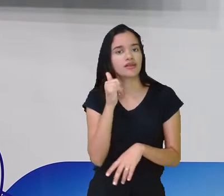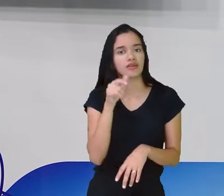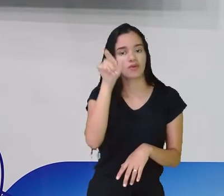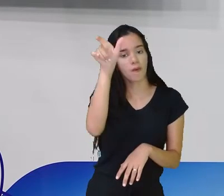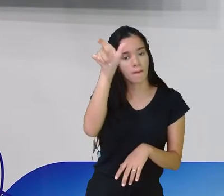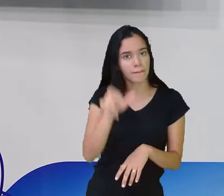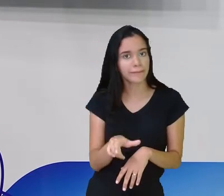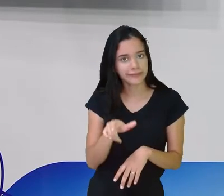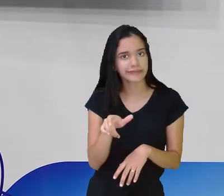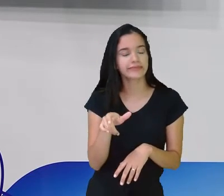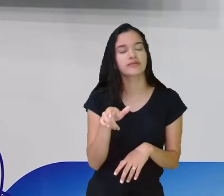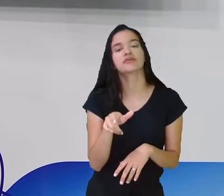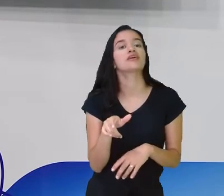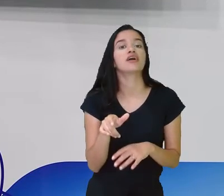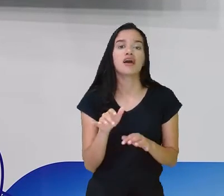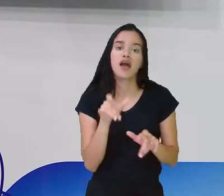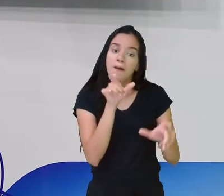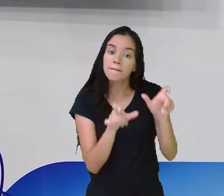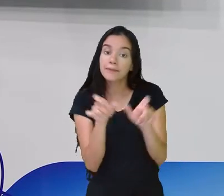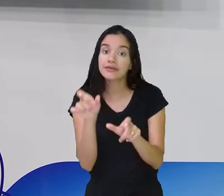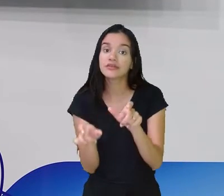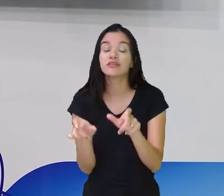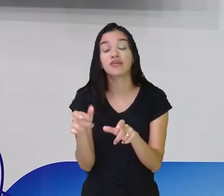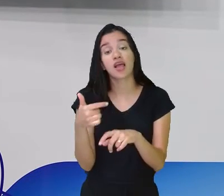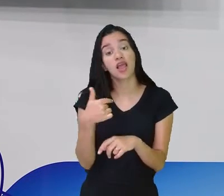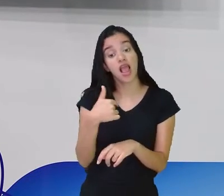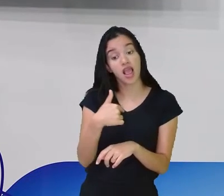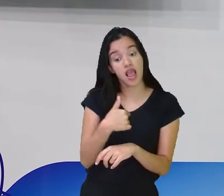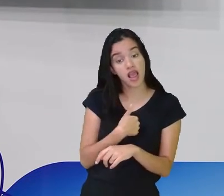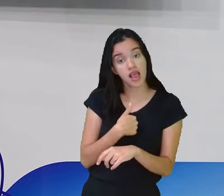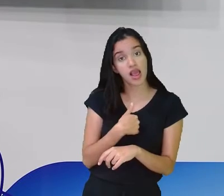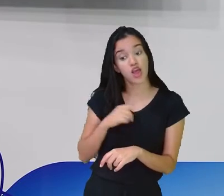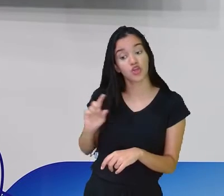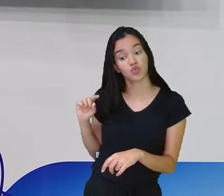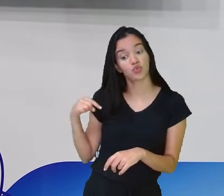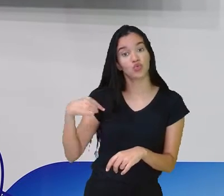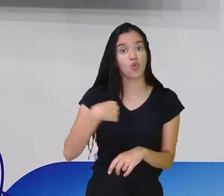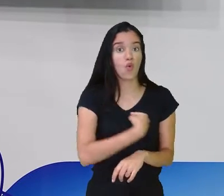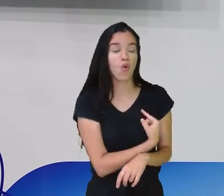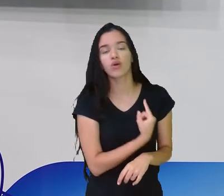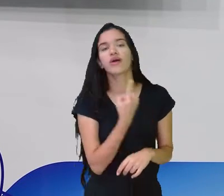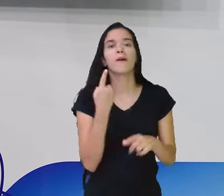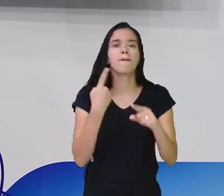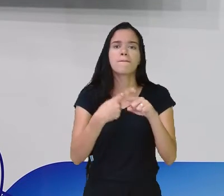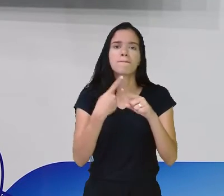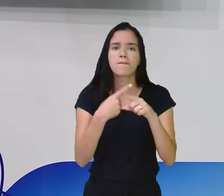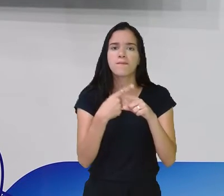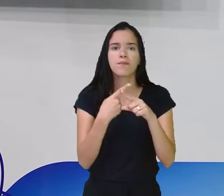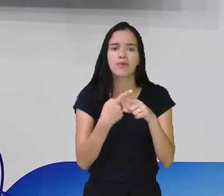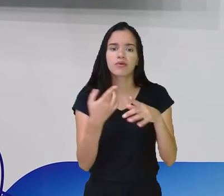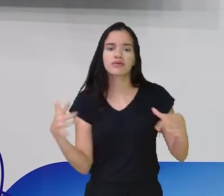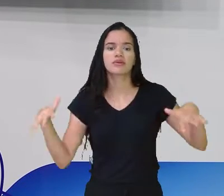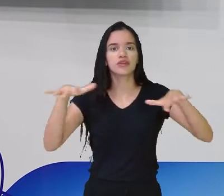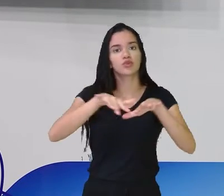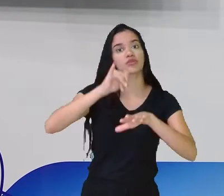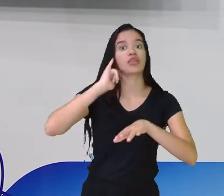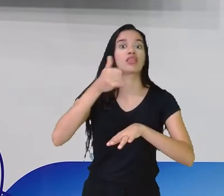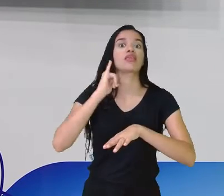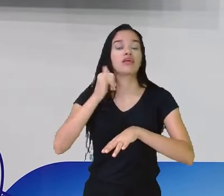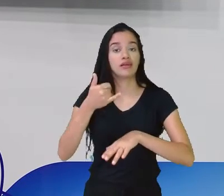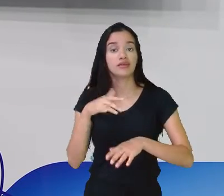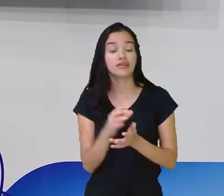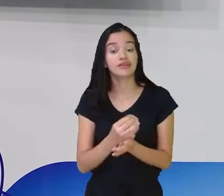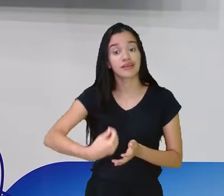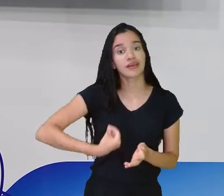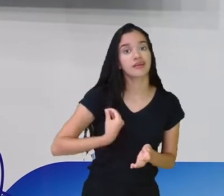história. Então, em alguns trechos, ele vai dizer eu, ele vai dizer nós, porque ele está incluso ali na narrativa. E existe